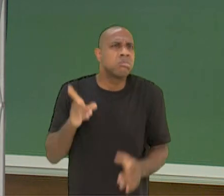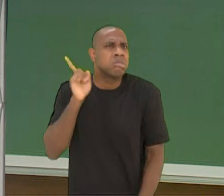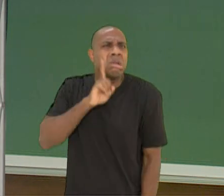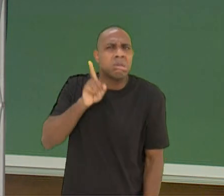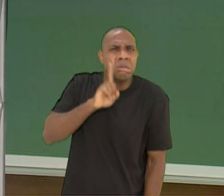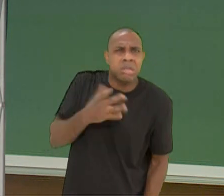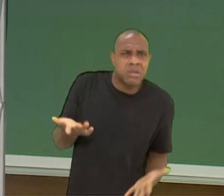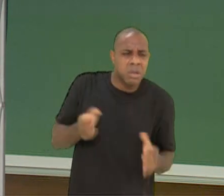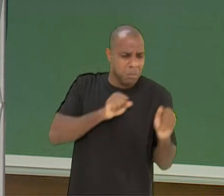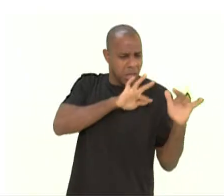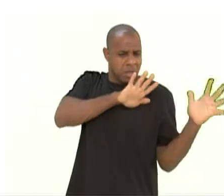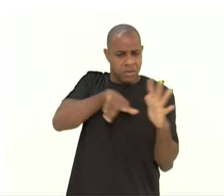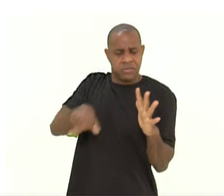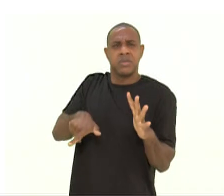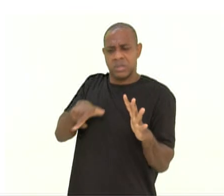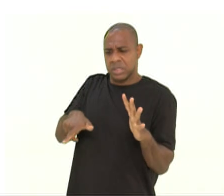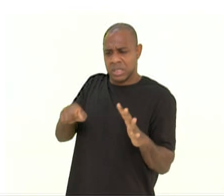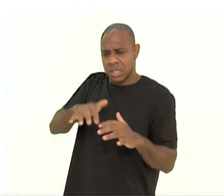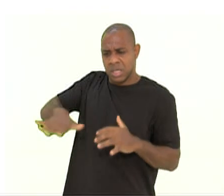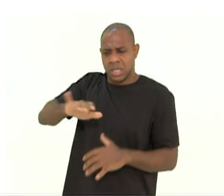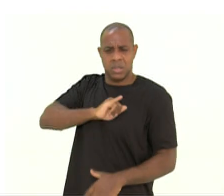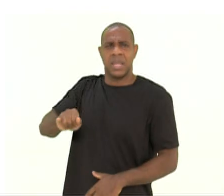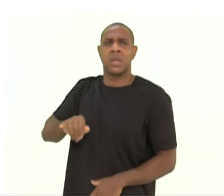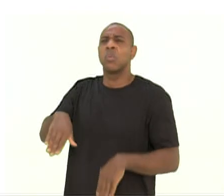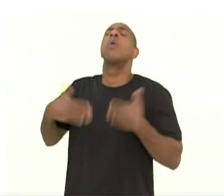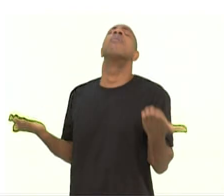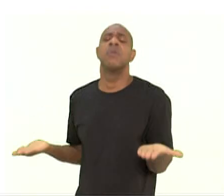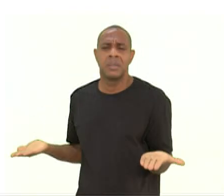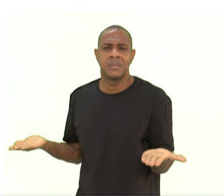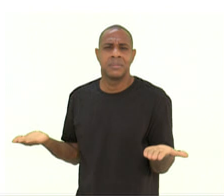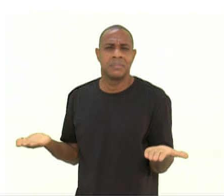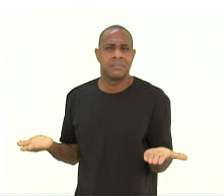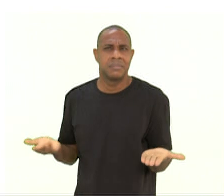alegaram para invadir o Iraque, qual foi?